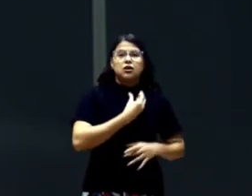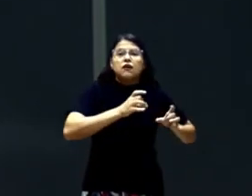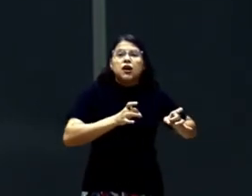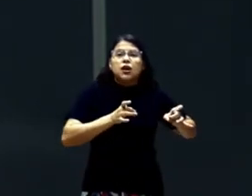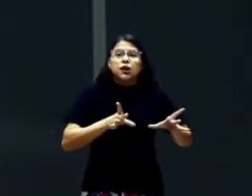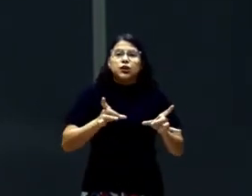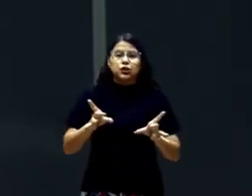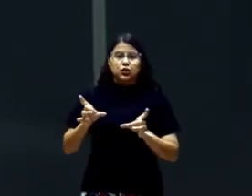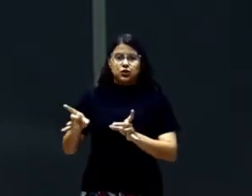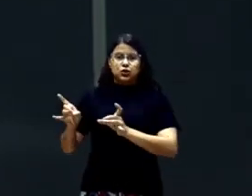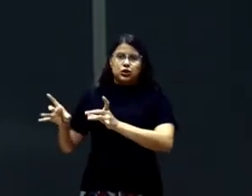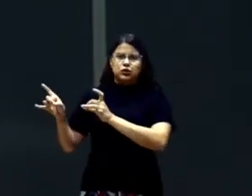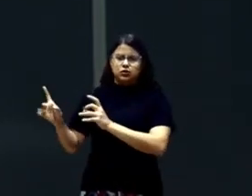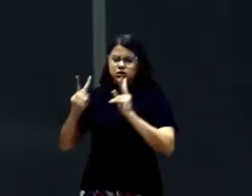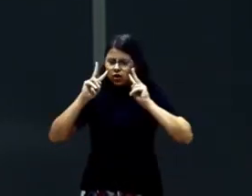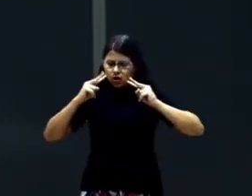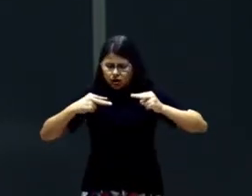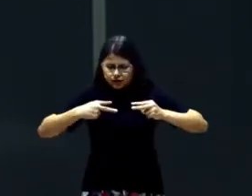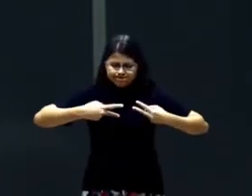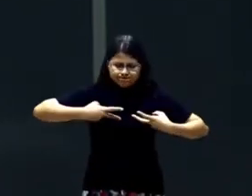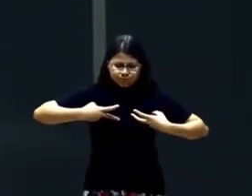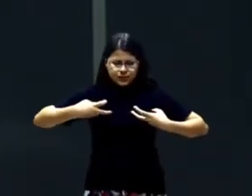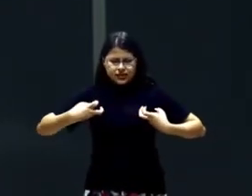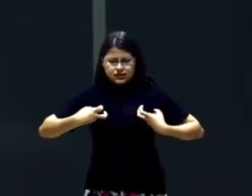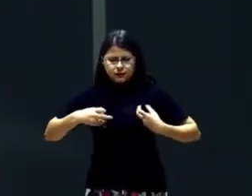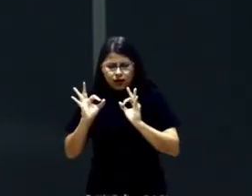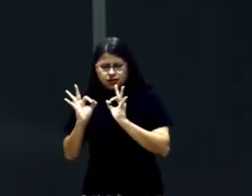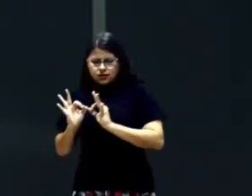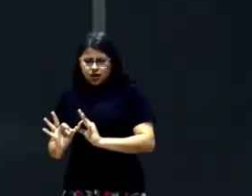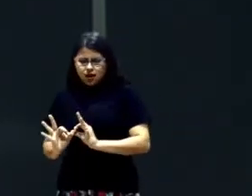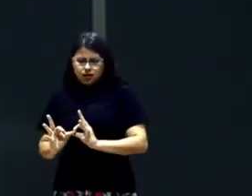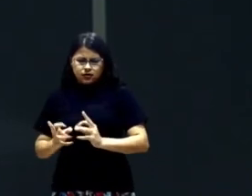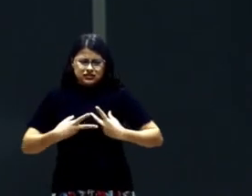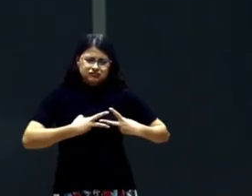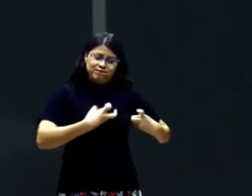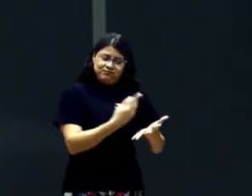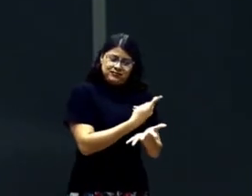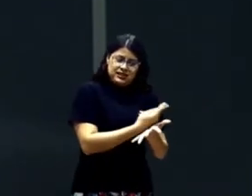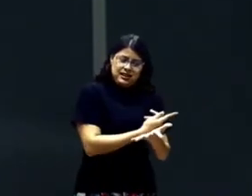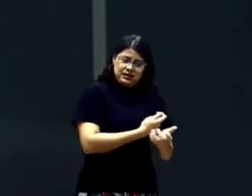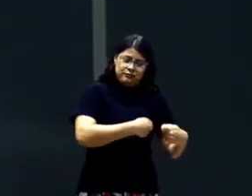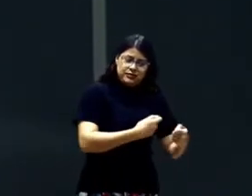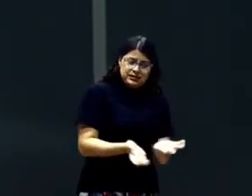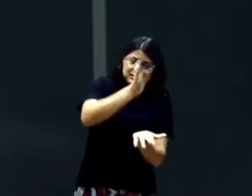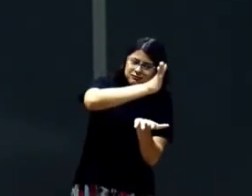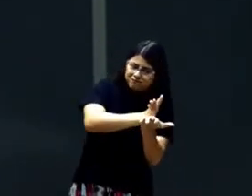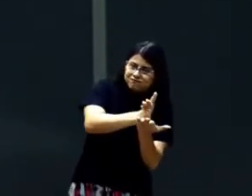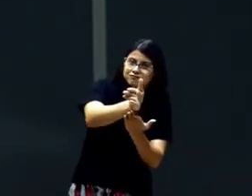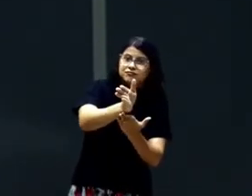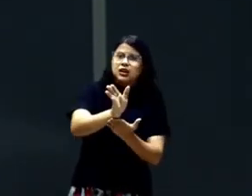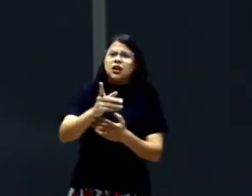analisar coisas que estão escapando. E quando a gente faz esses balanços, a